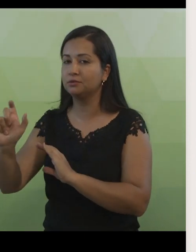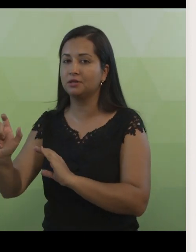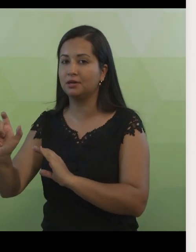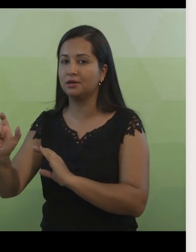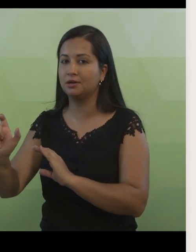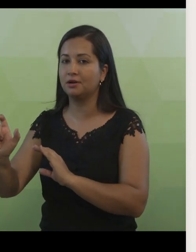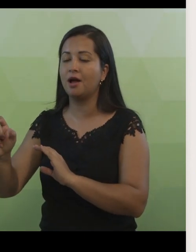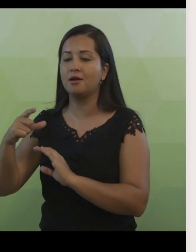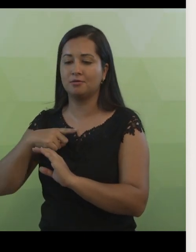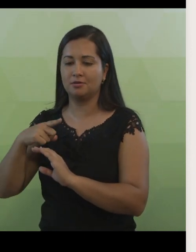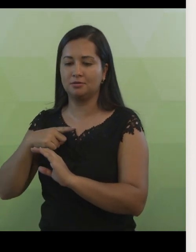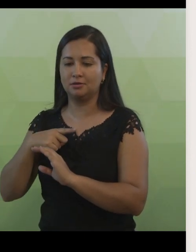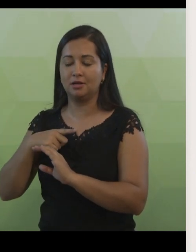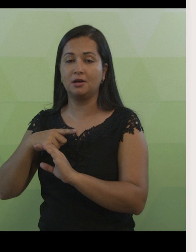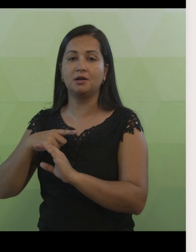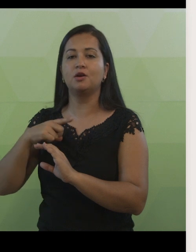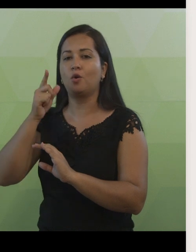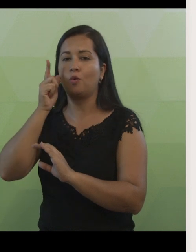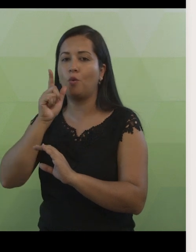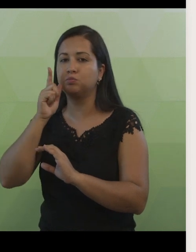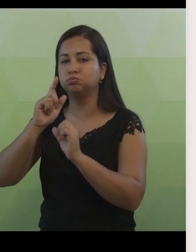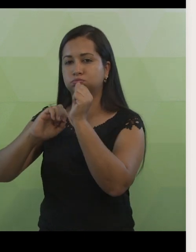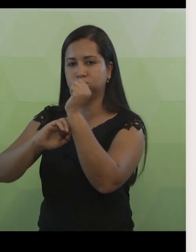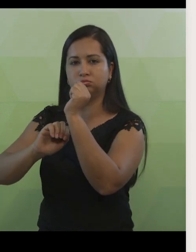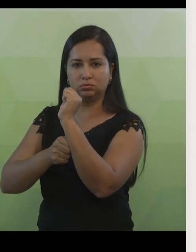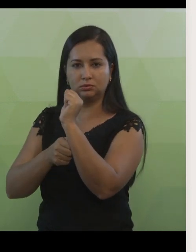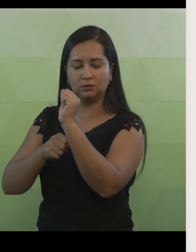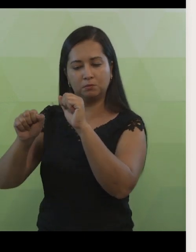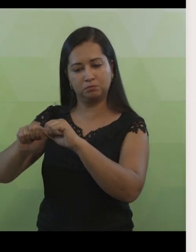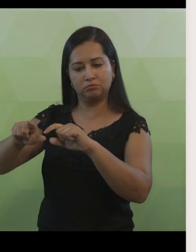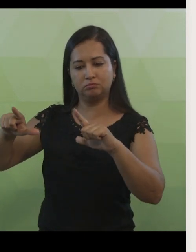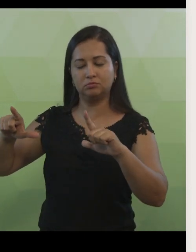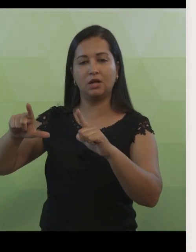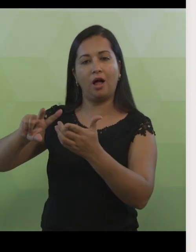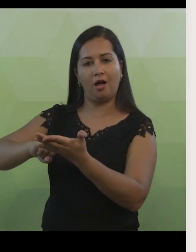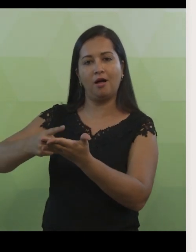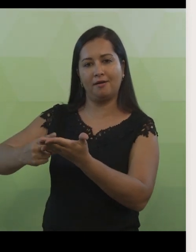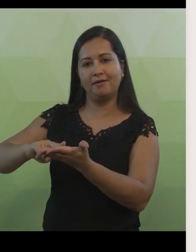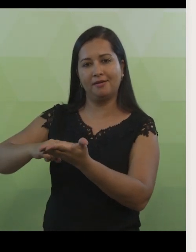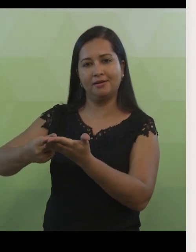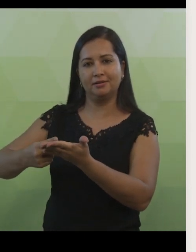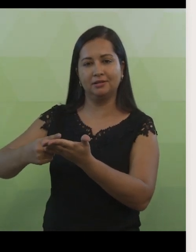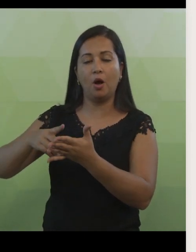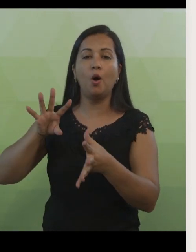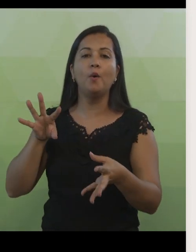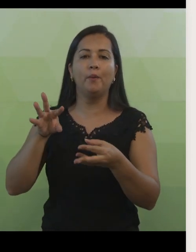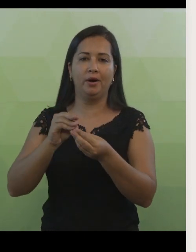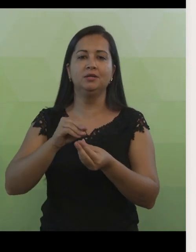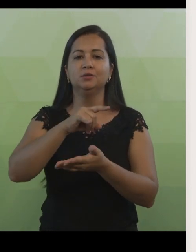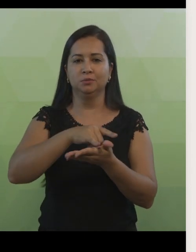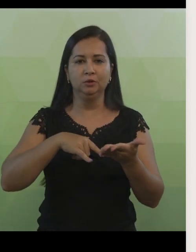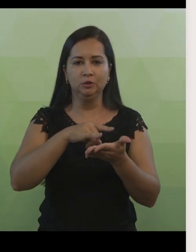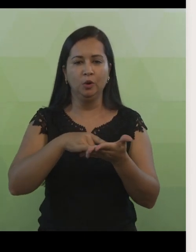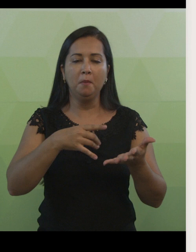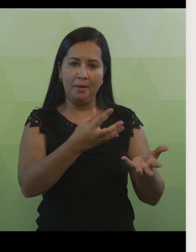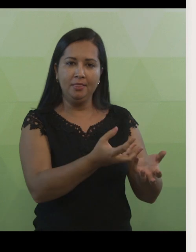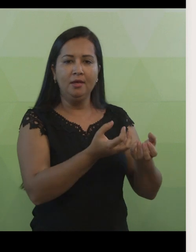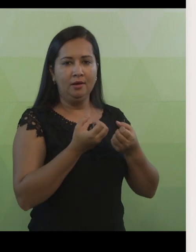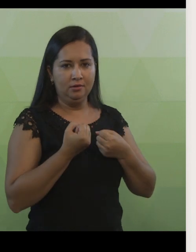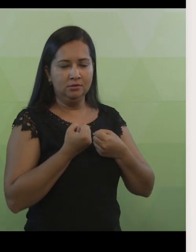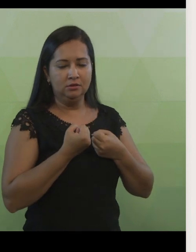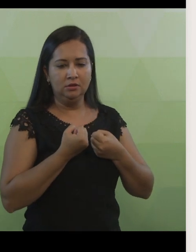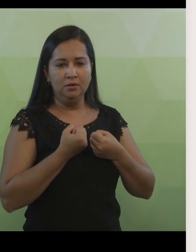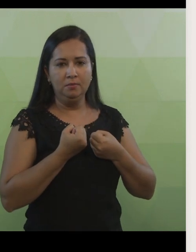a chave pública para descriptografar a assinatura digital, ou seja, o resumo criptografado do documento recebido.